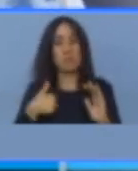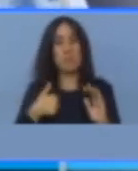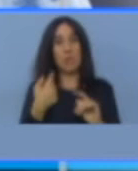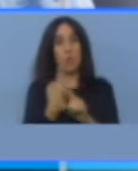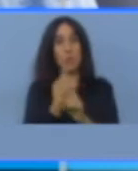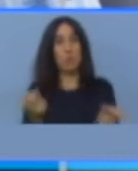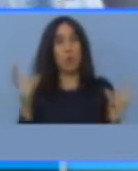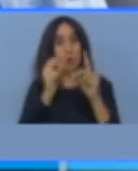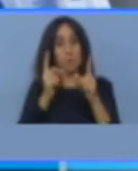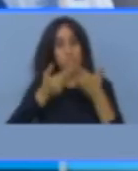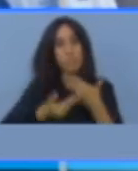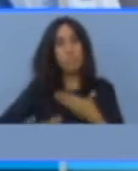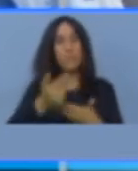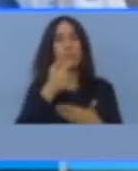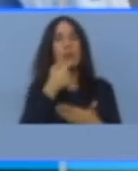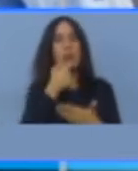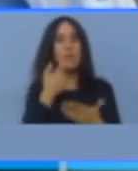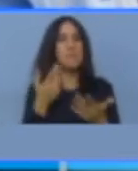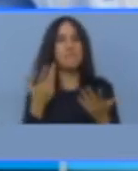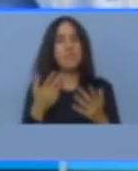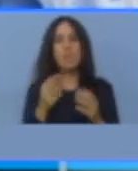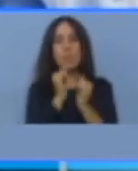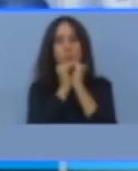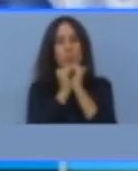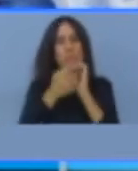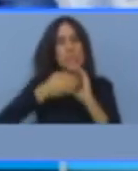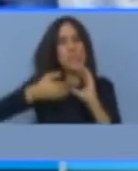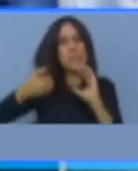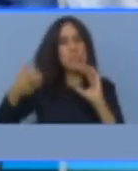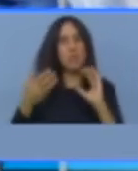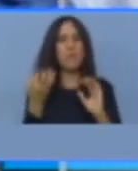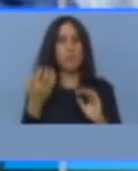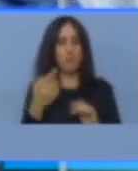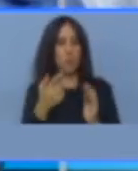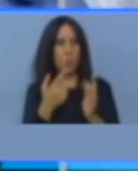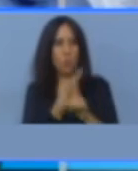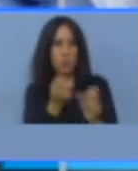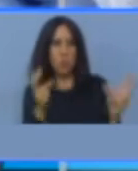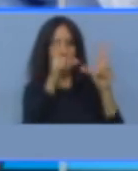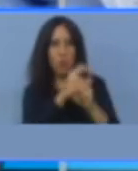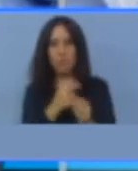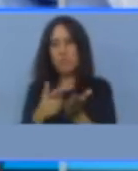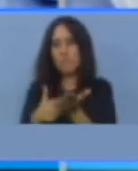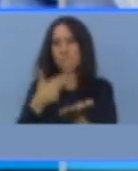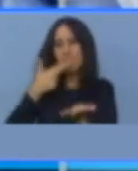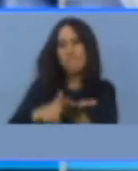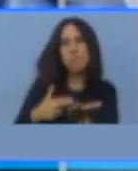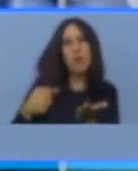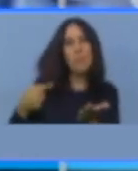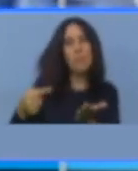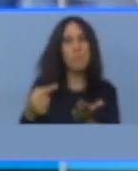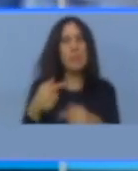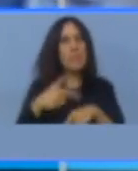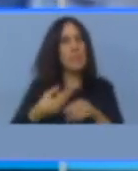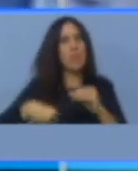coisa nova era preciso um circuito de burocracia que às tantas, entre a necessidade da coisa nova e pôr a coisa nova do terreno, havia tempo a